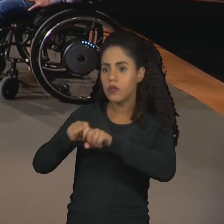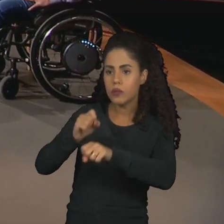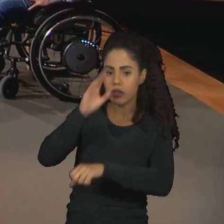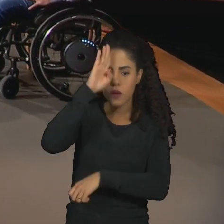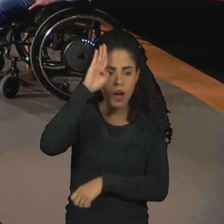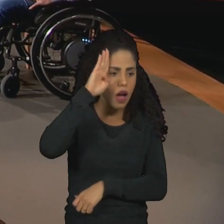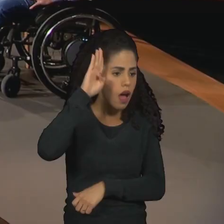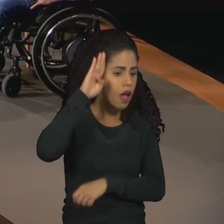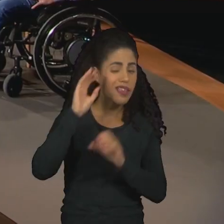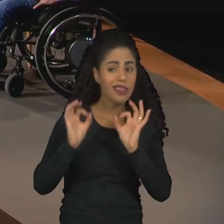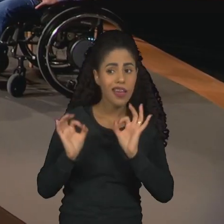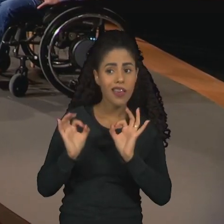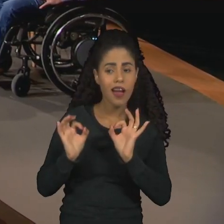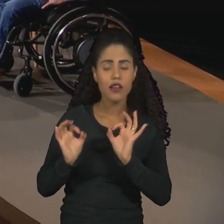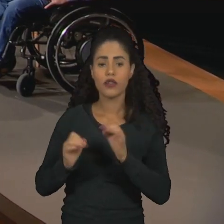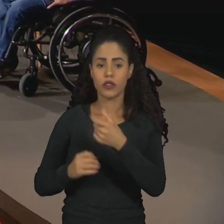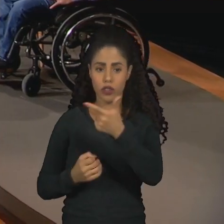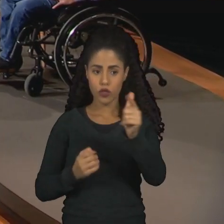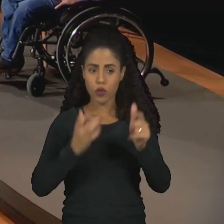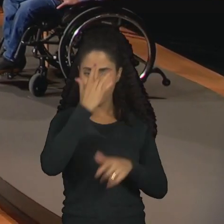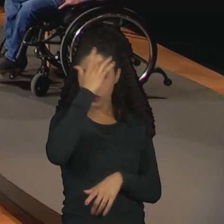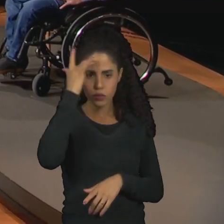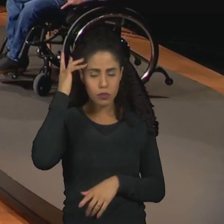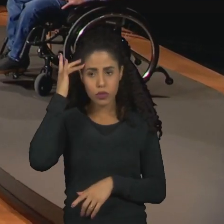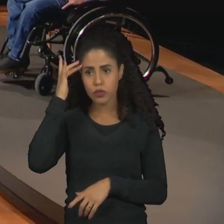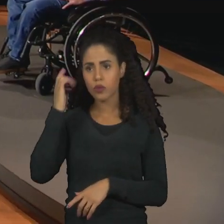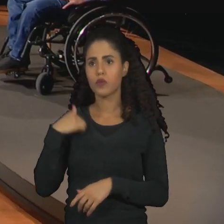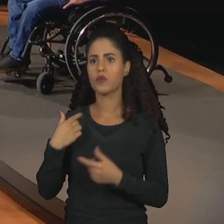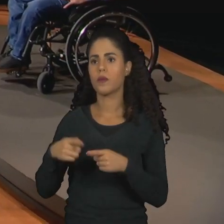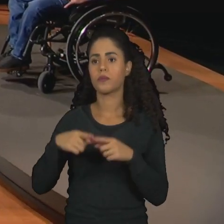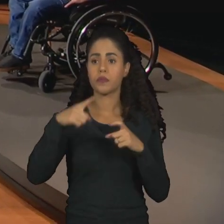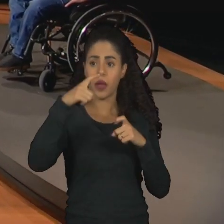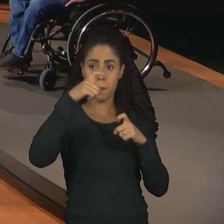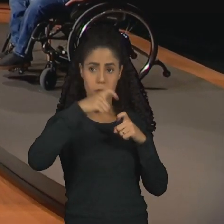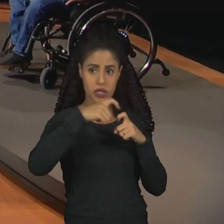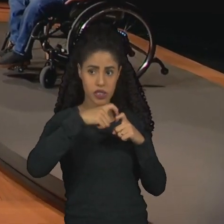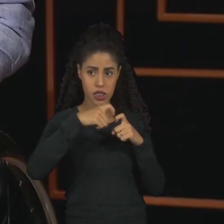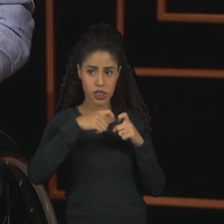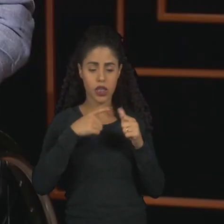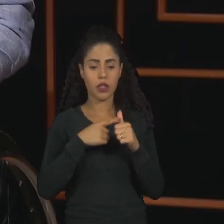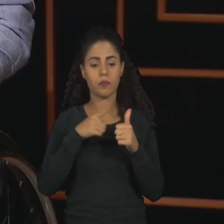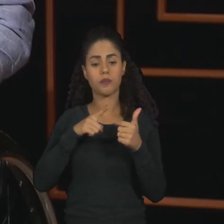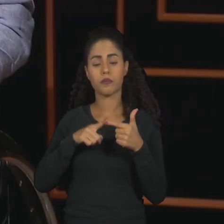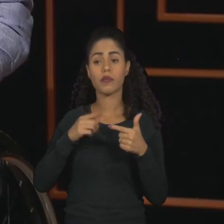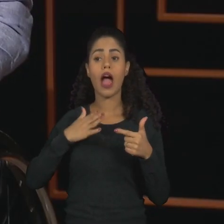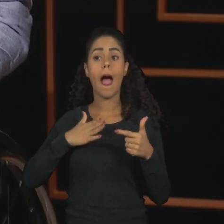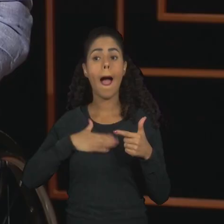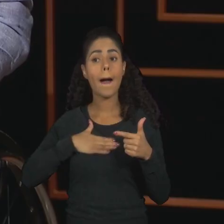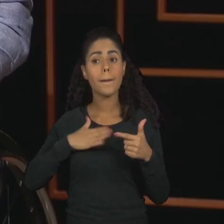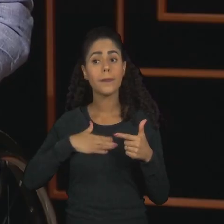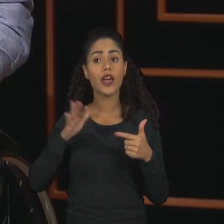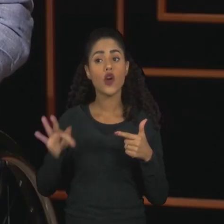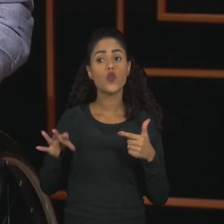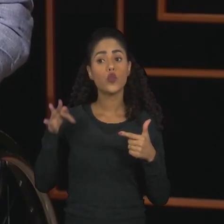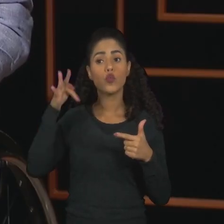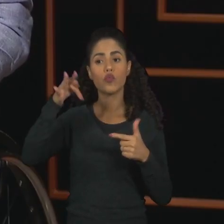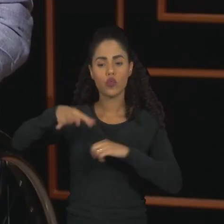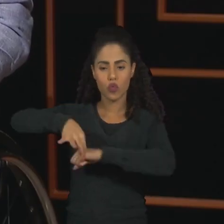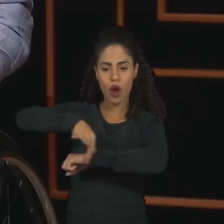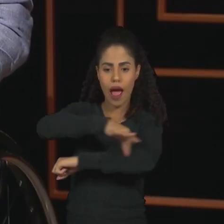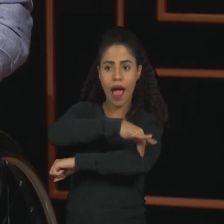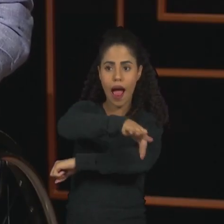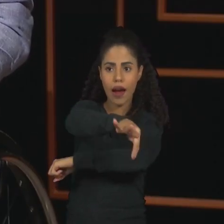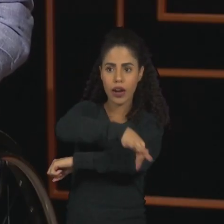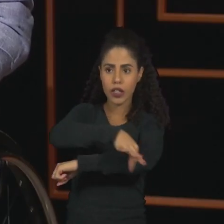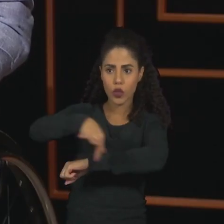acadêmica do Aldir era medicina, a minha futuramente depois se tornou